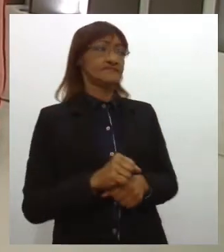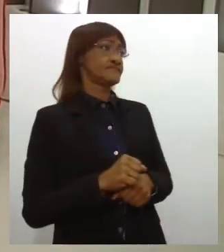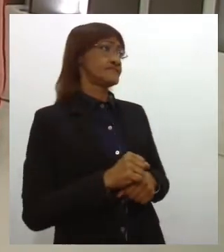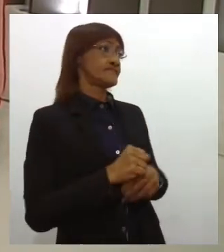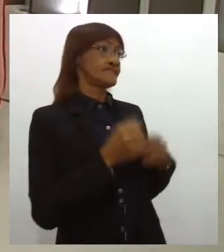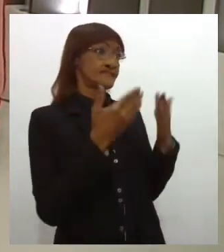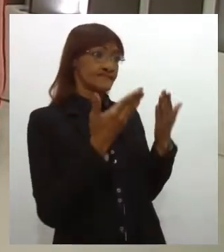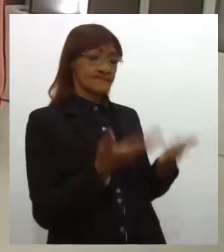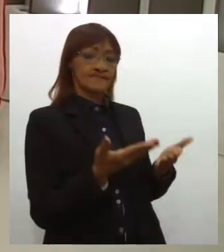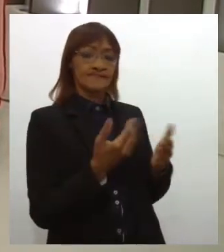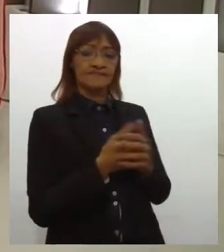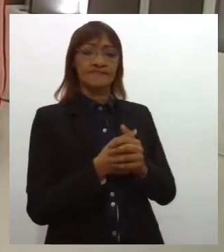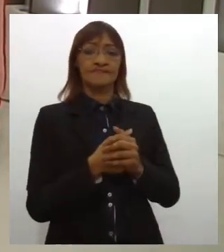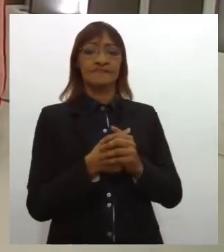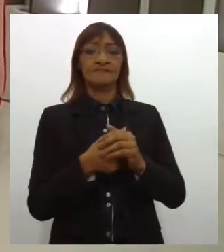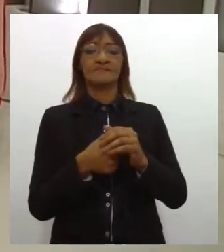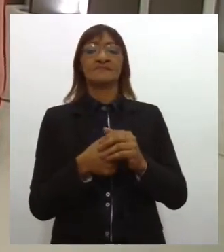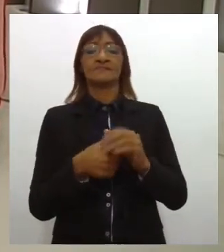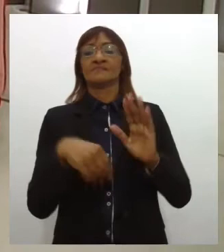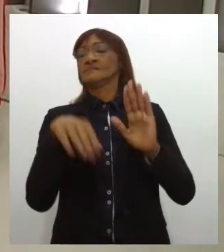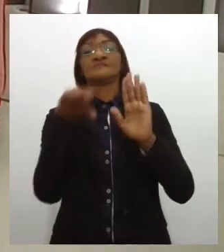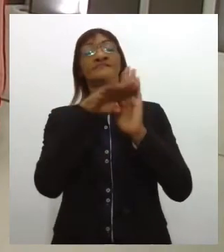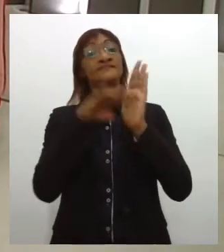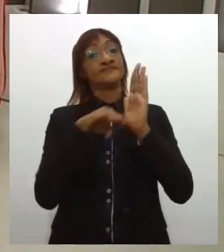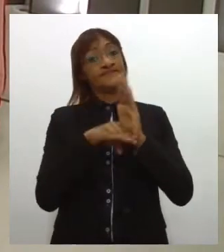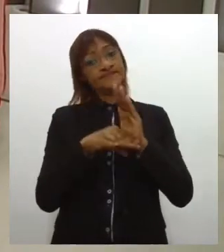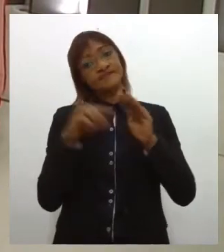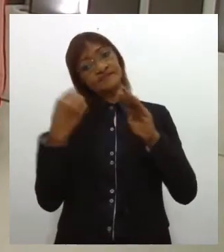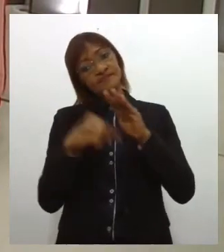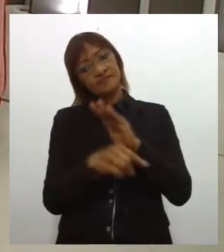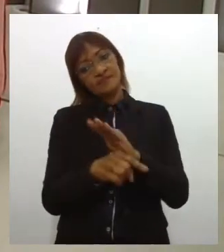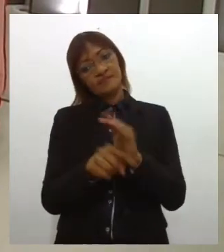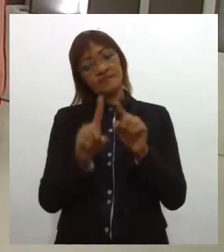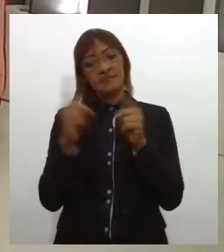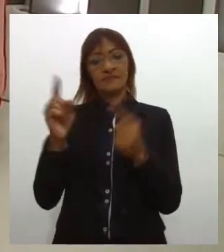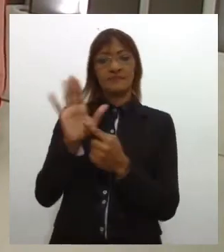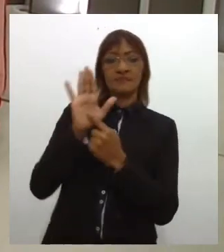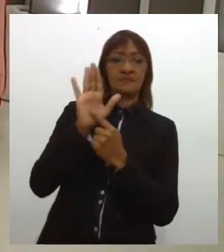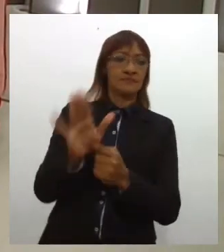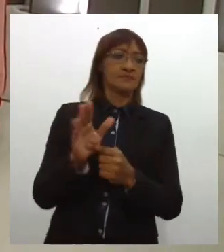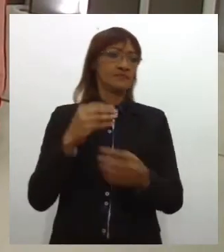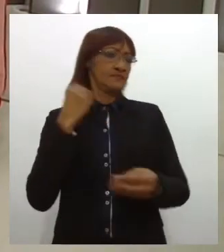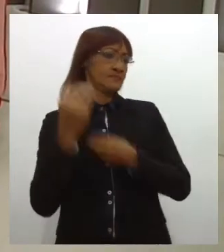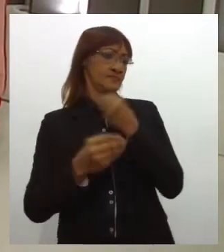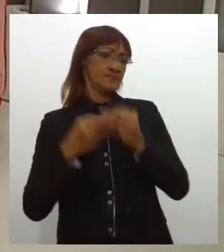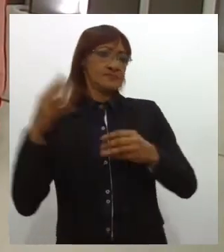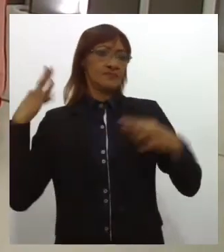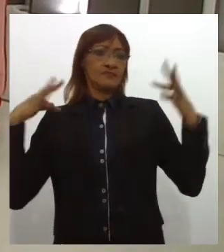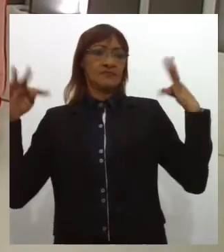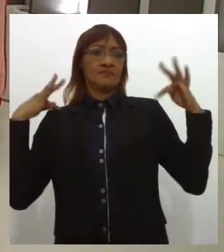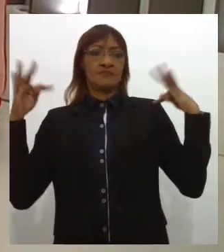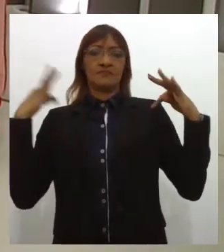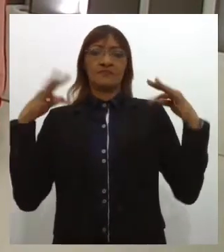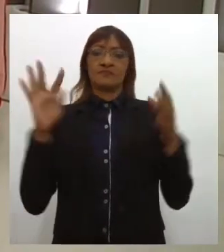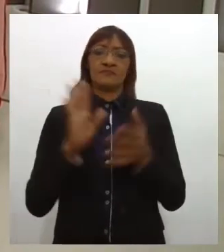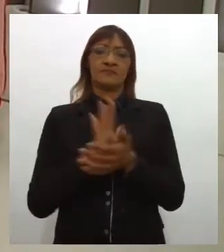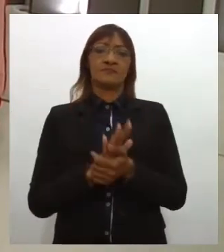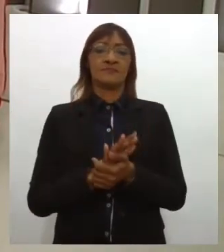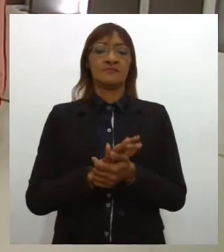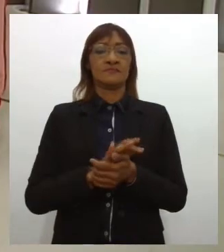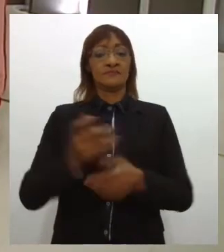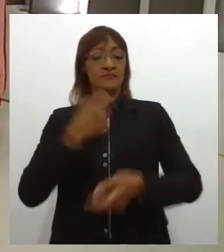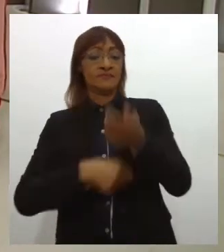O plano ele foi amplo, né, mas ele acende o farol aí para o turismo, acende o farol para o agronegócio, indústria e comércio.